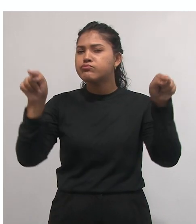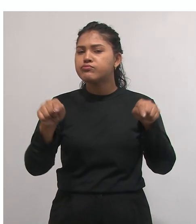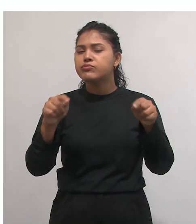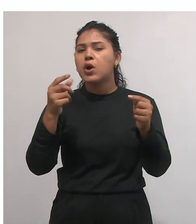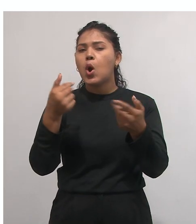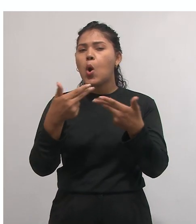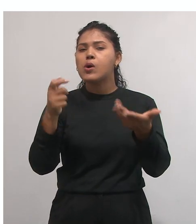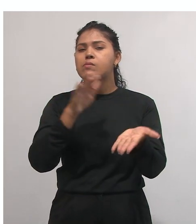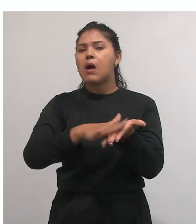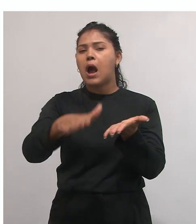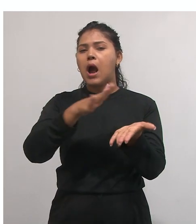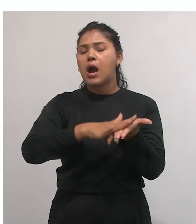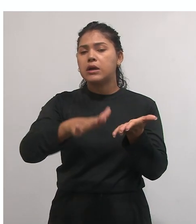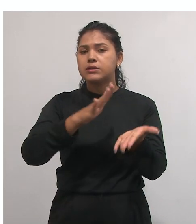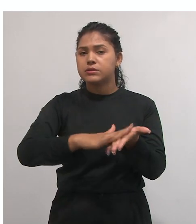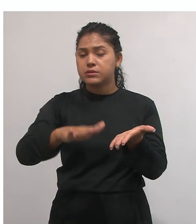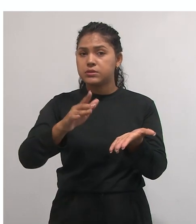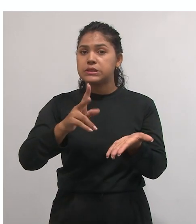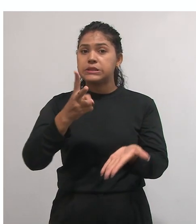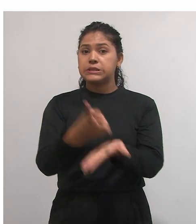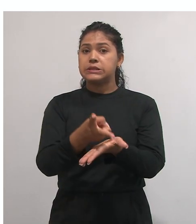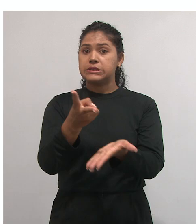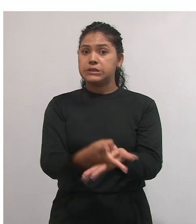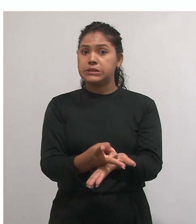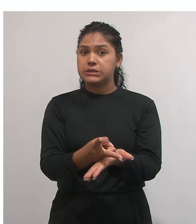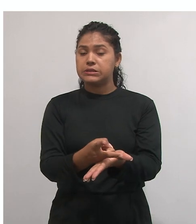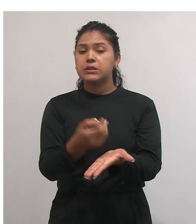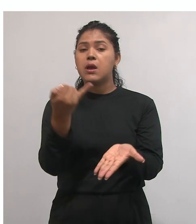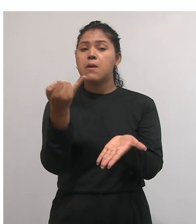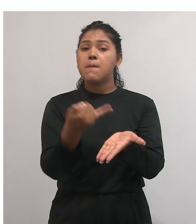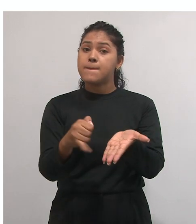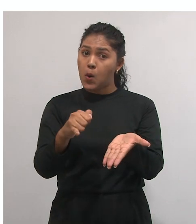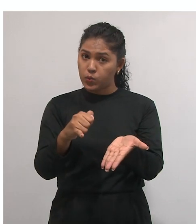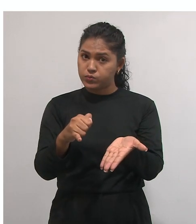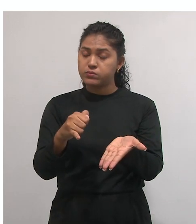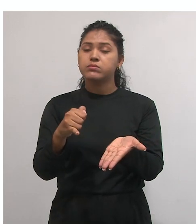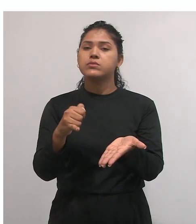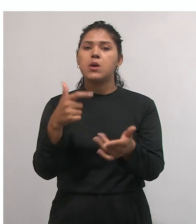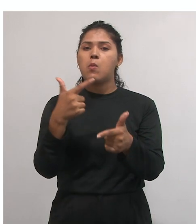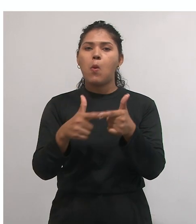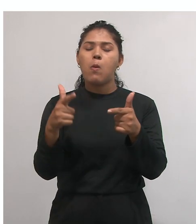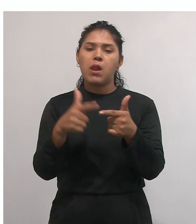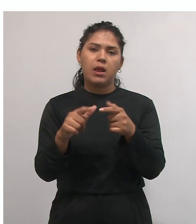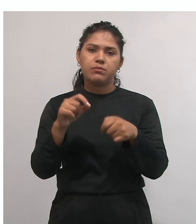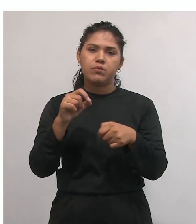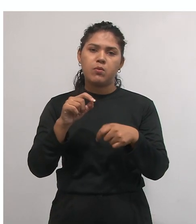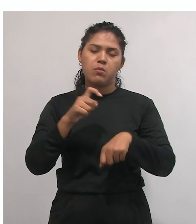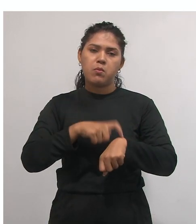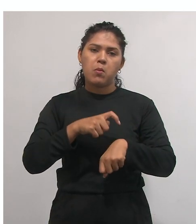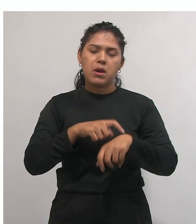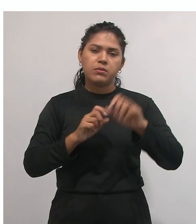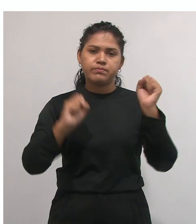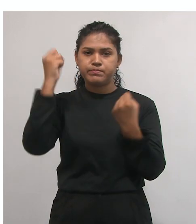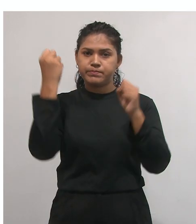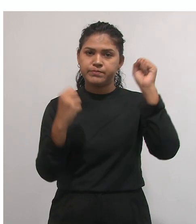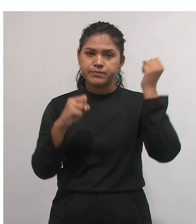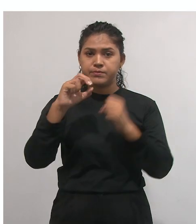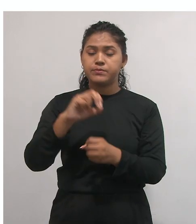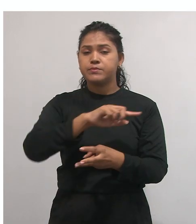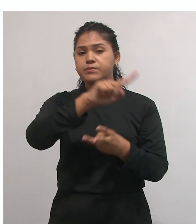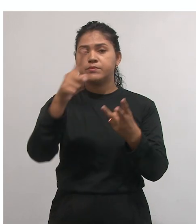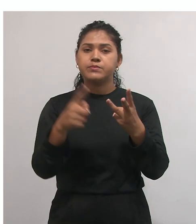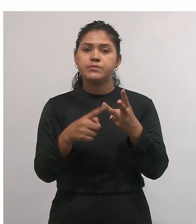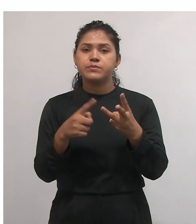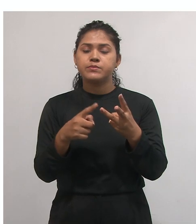Despesas operacionais em percentual, impostos incidentes sobre vendas em